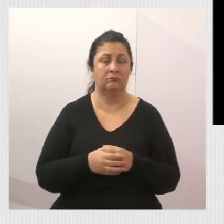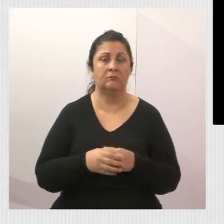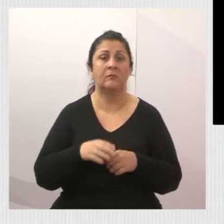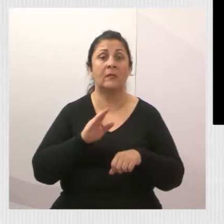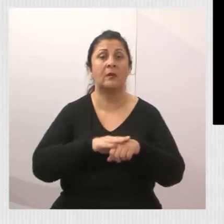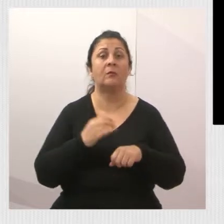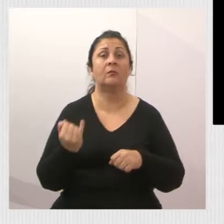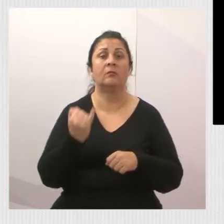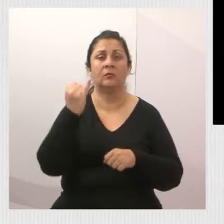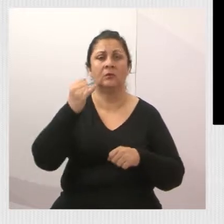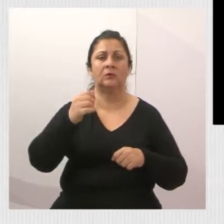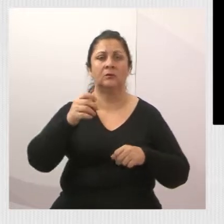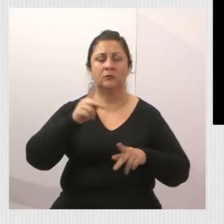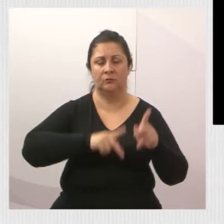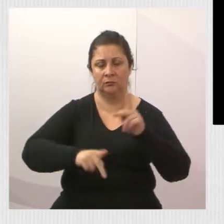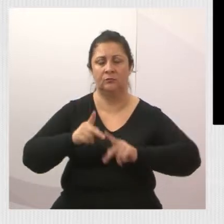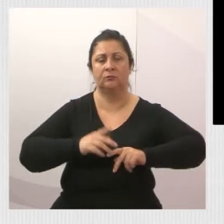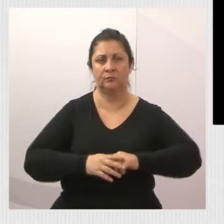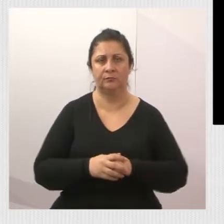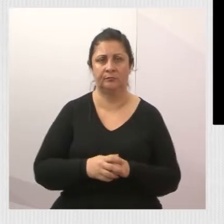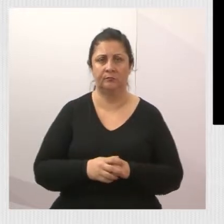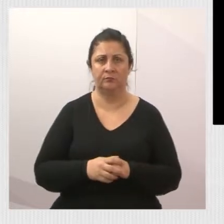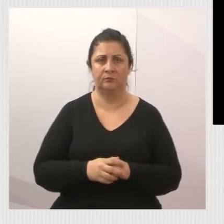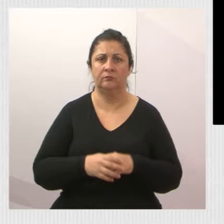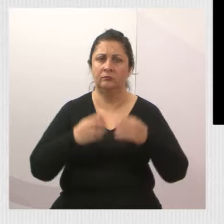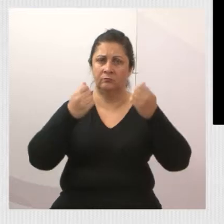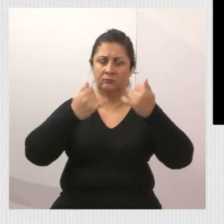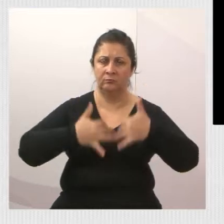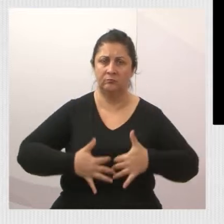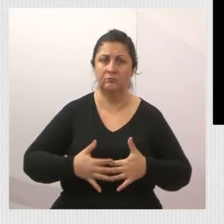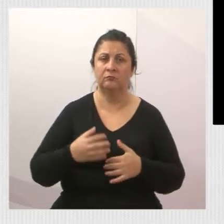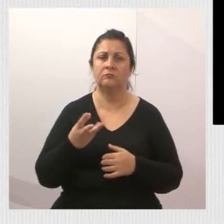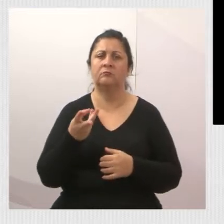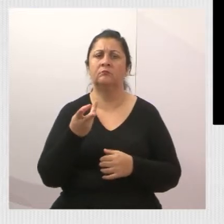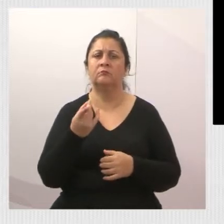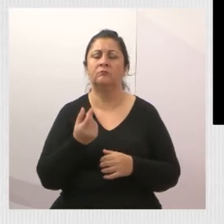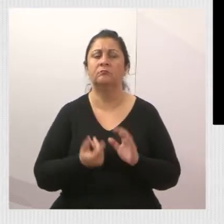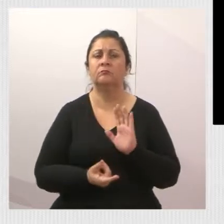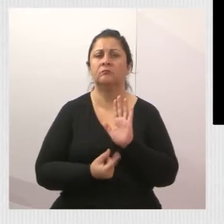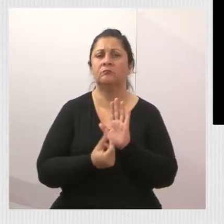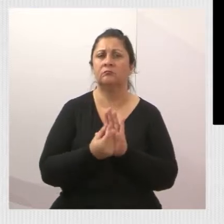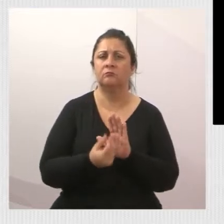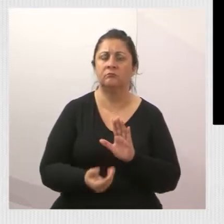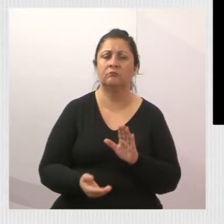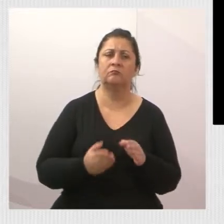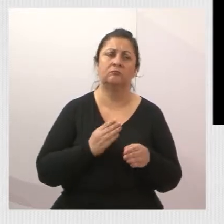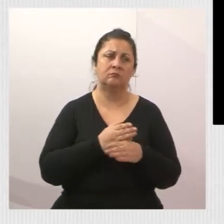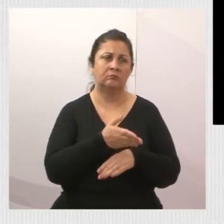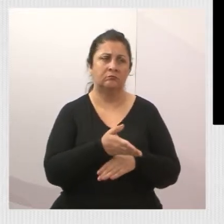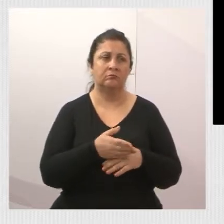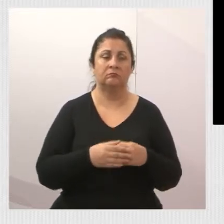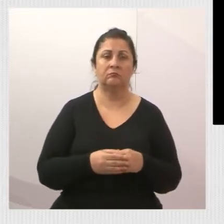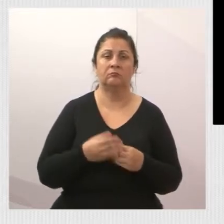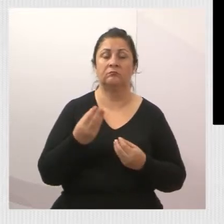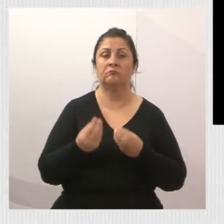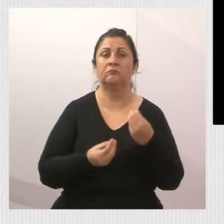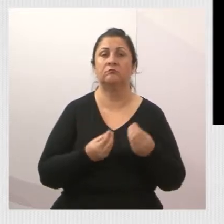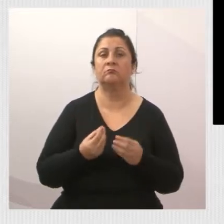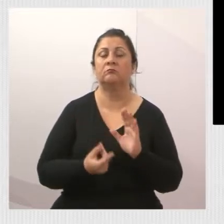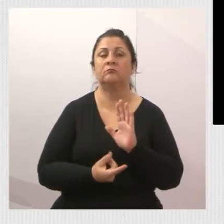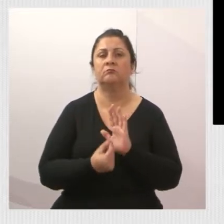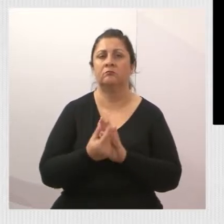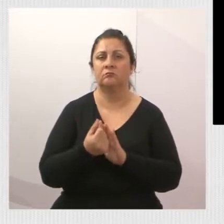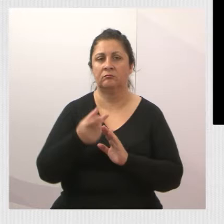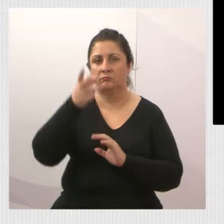população e das situações mais vulneráveis. Nós vamos explanar aqui sobre quais são os recursos que entram, quais são os rendimentos que entram